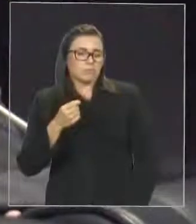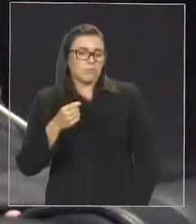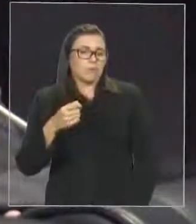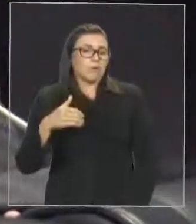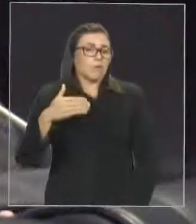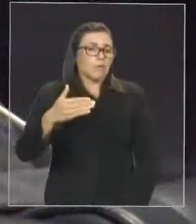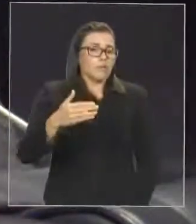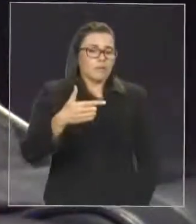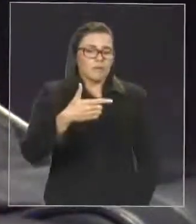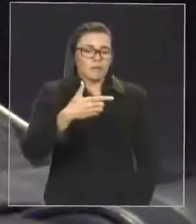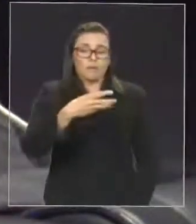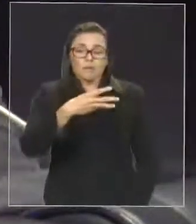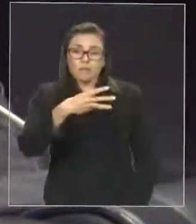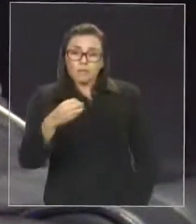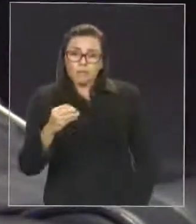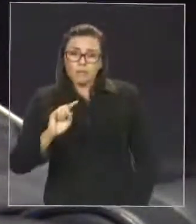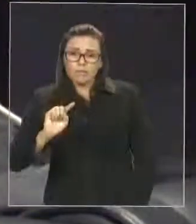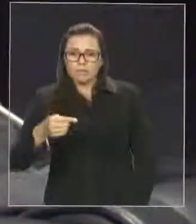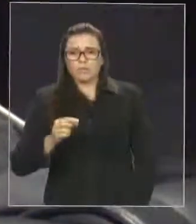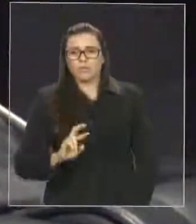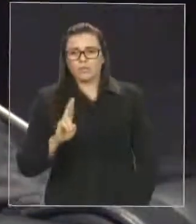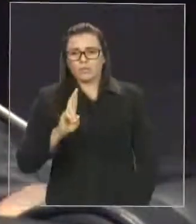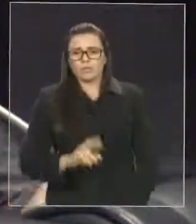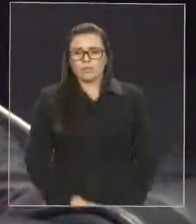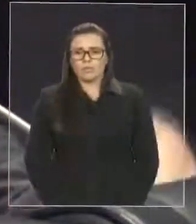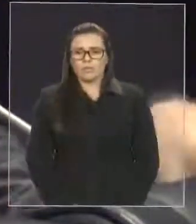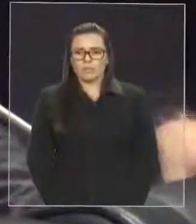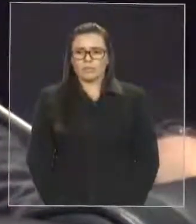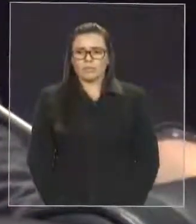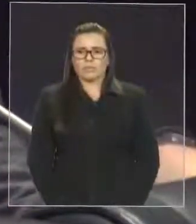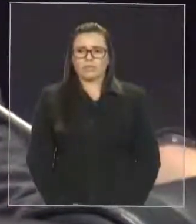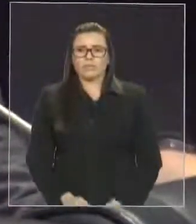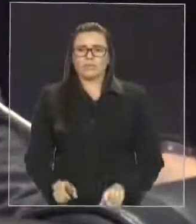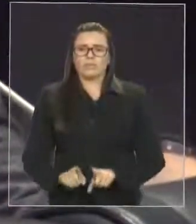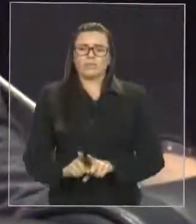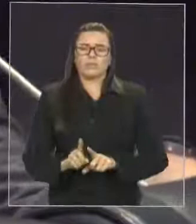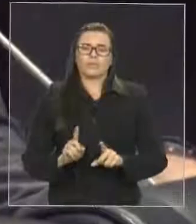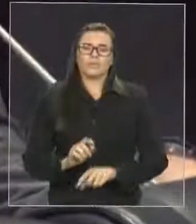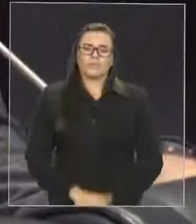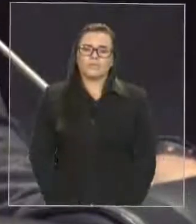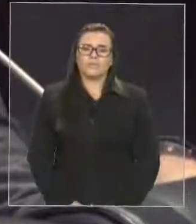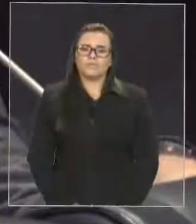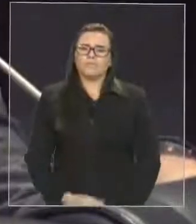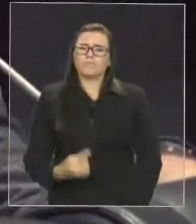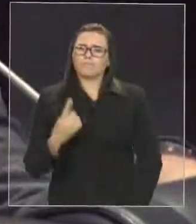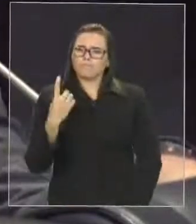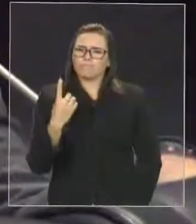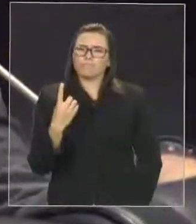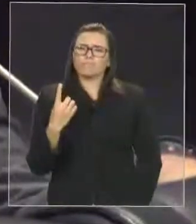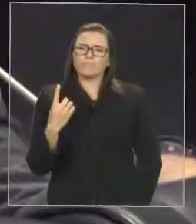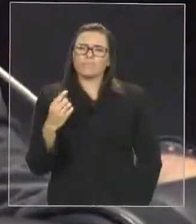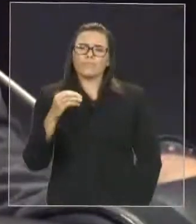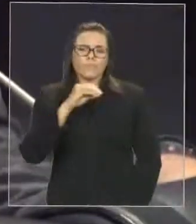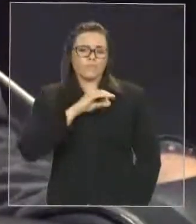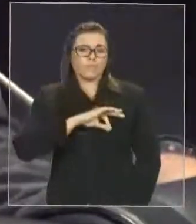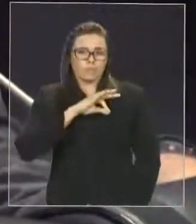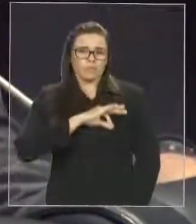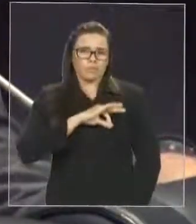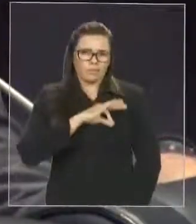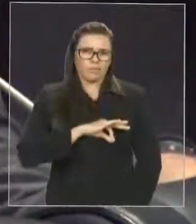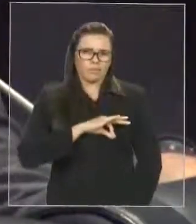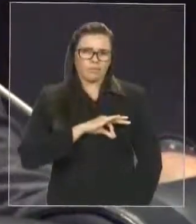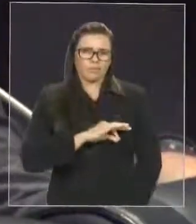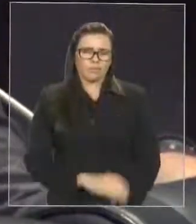contribuições cidadãs, que girariam em torno de um salário mínimo por CPF, independente se o candidato tem